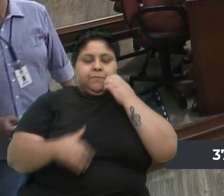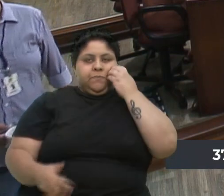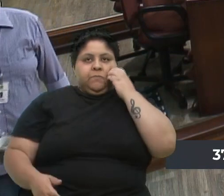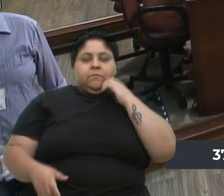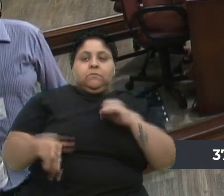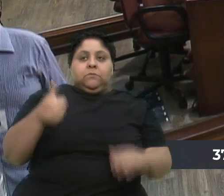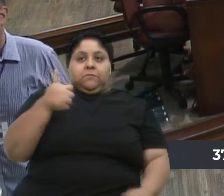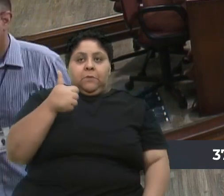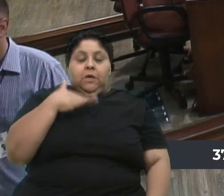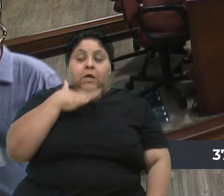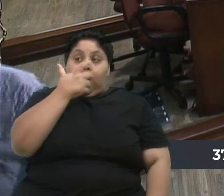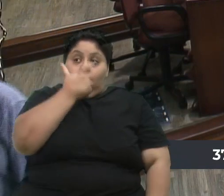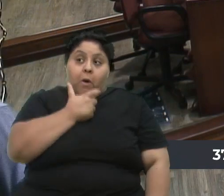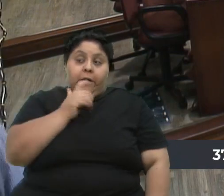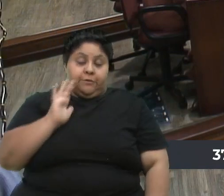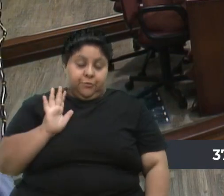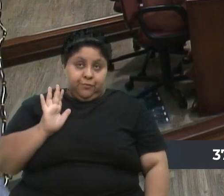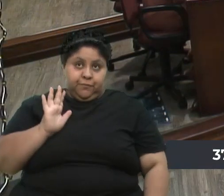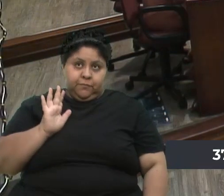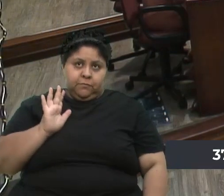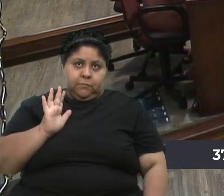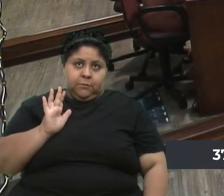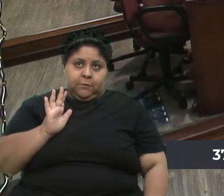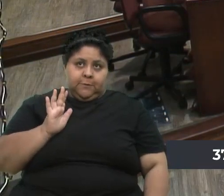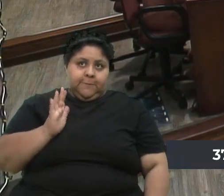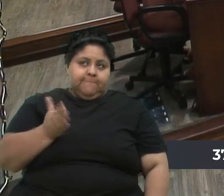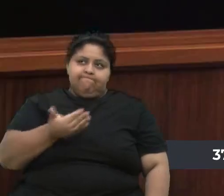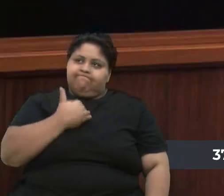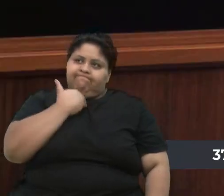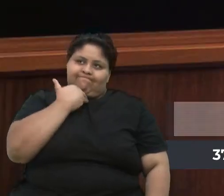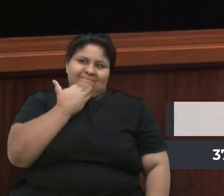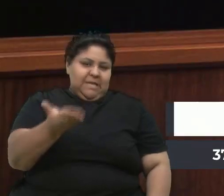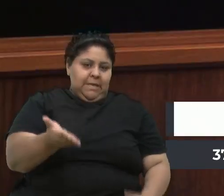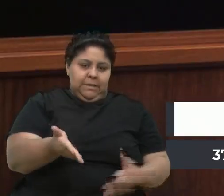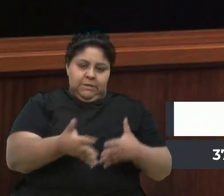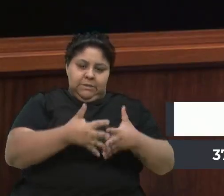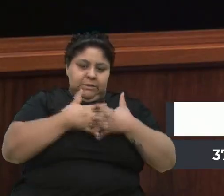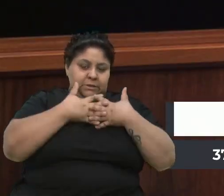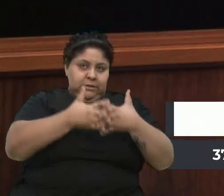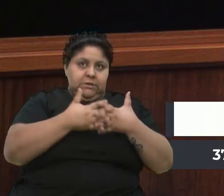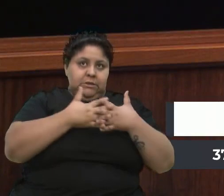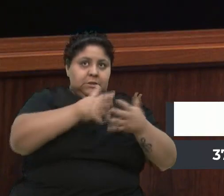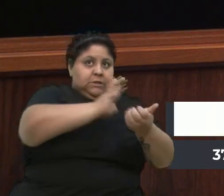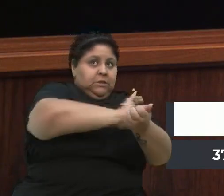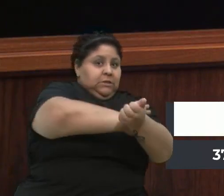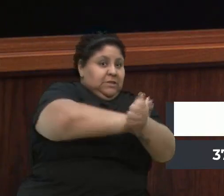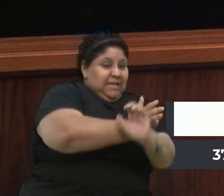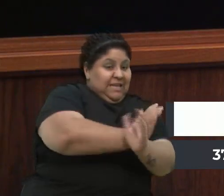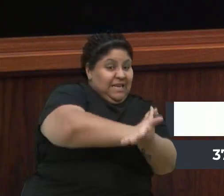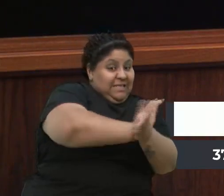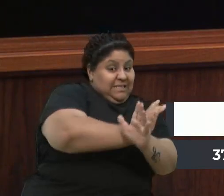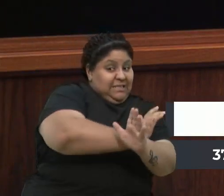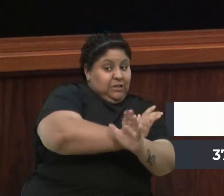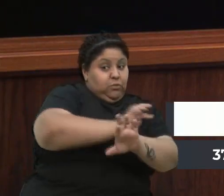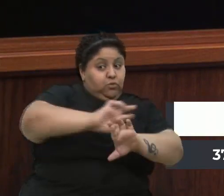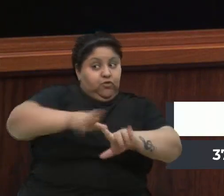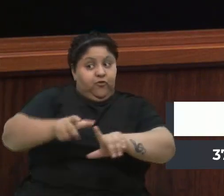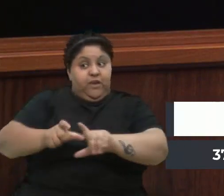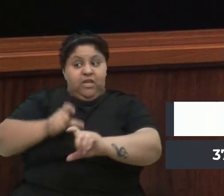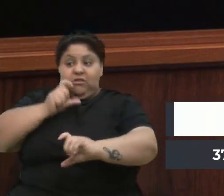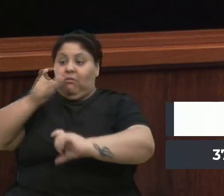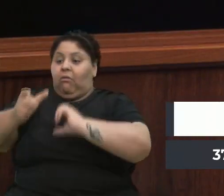Primeiro, eu acho que assim, ó, não dá para confundir aqui racismo com ofensas, por exemplo.